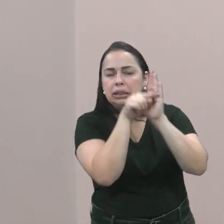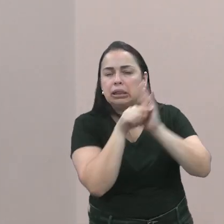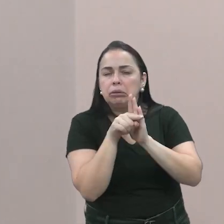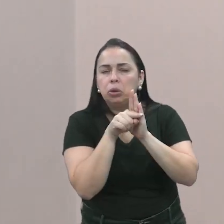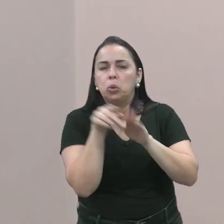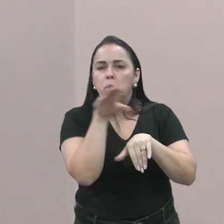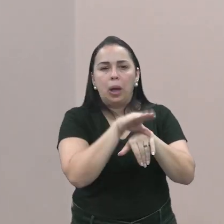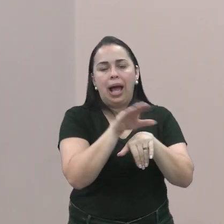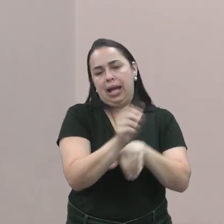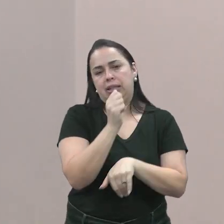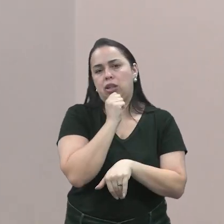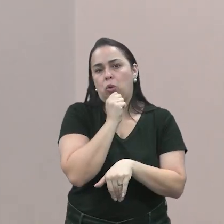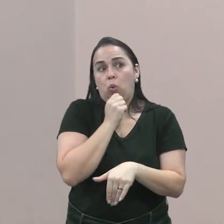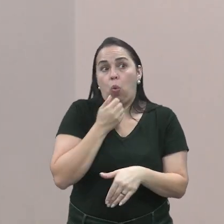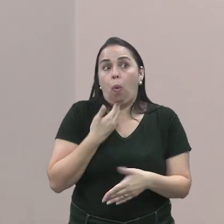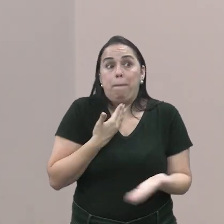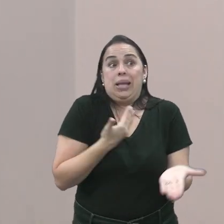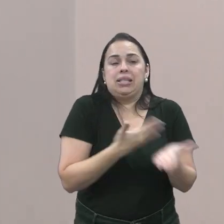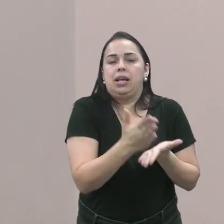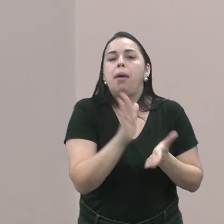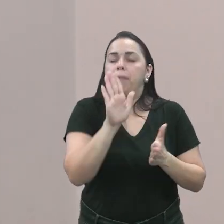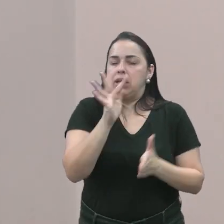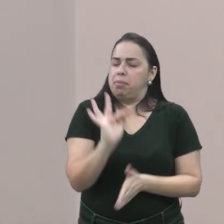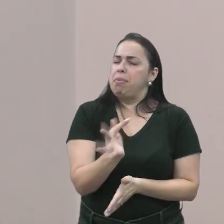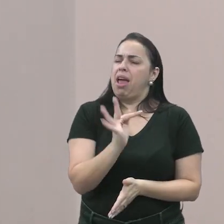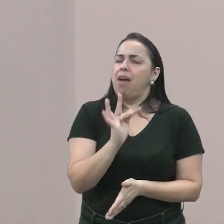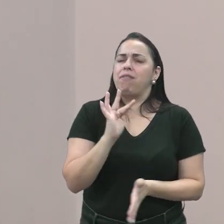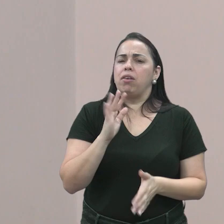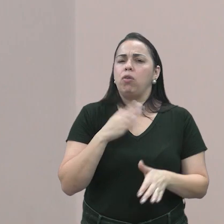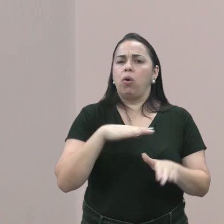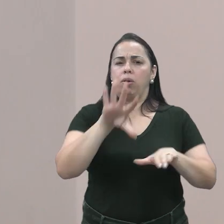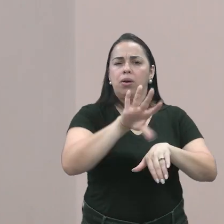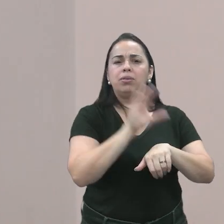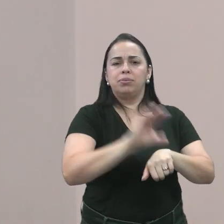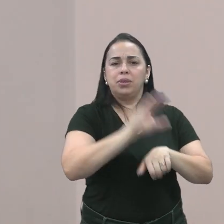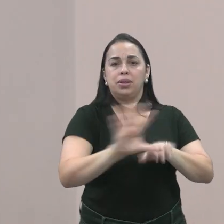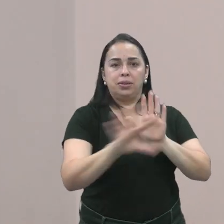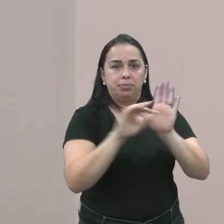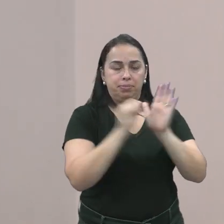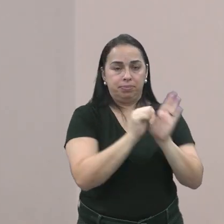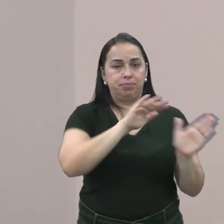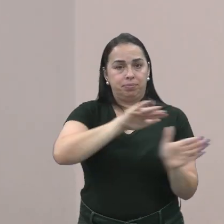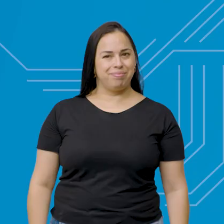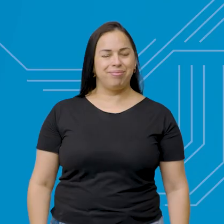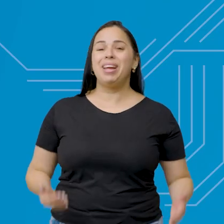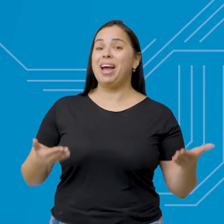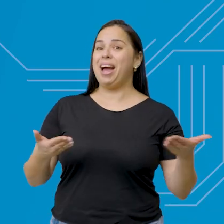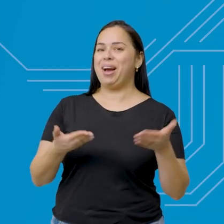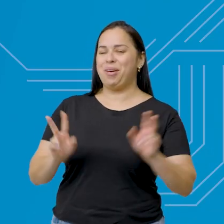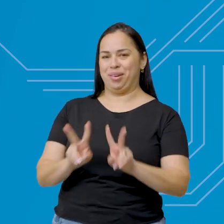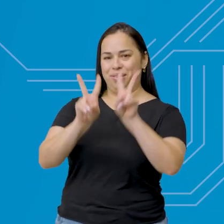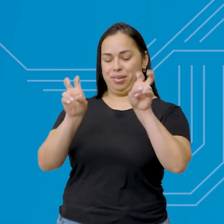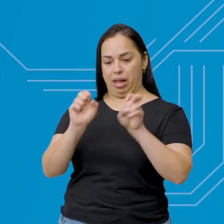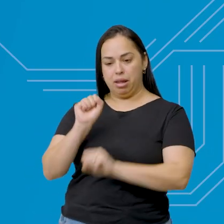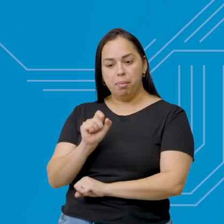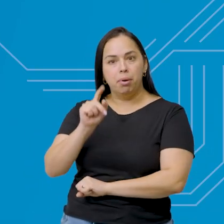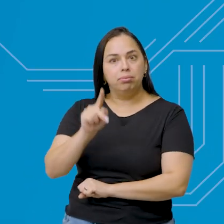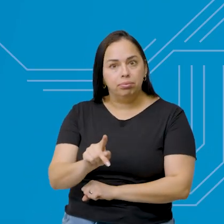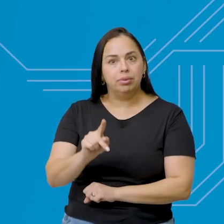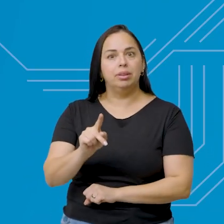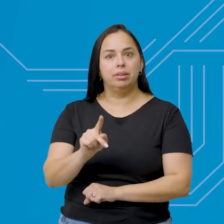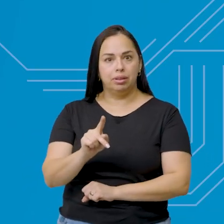estava vendo uns cursos, ainda não comecei a fazer, mas eu pretendo em breve começar a fazer um curso. Agora vamos falar